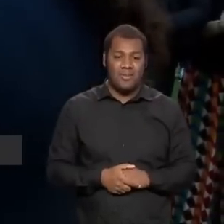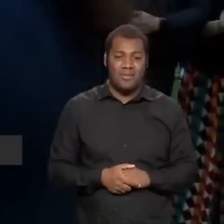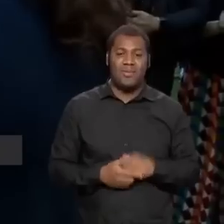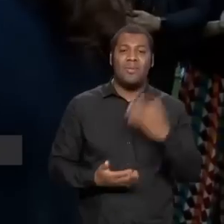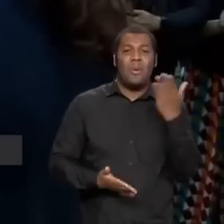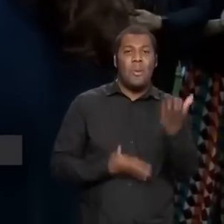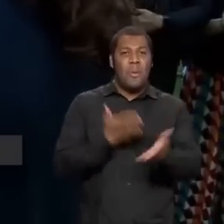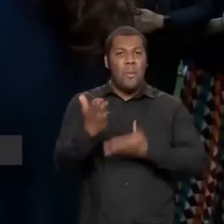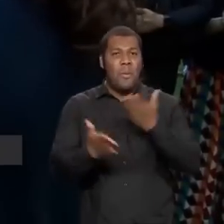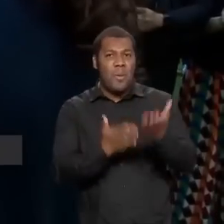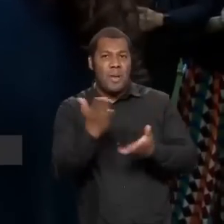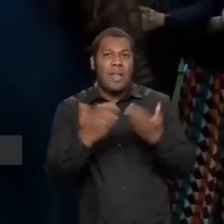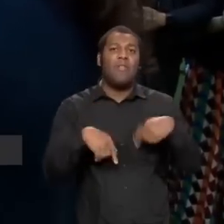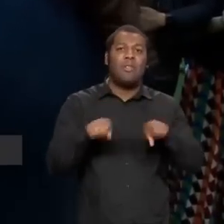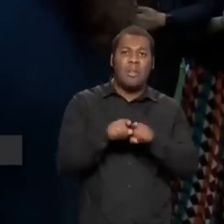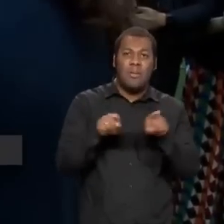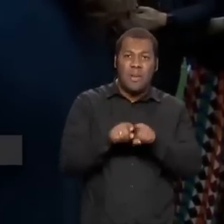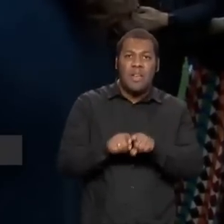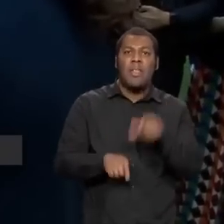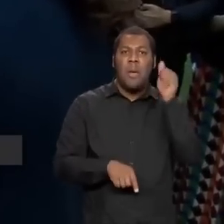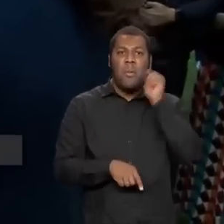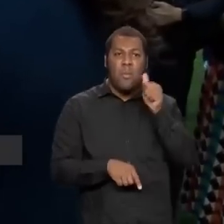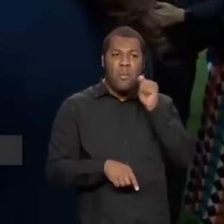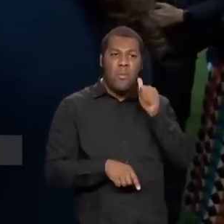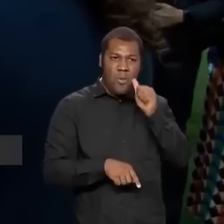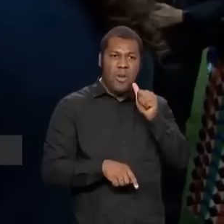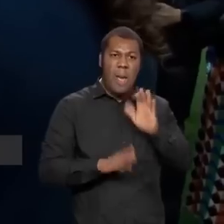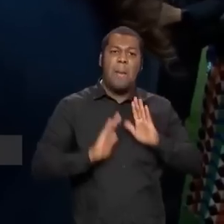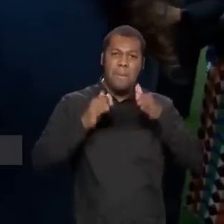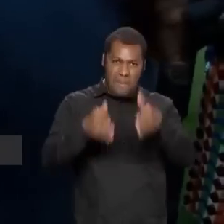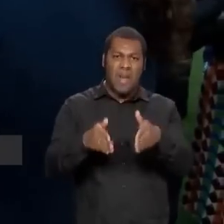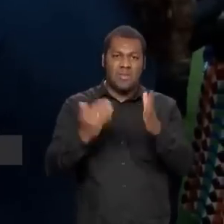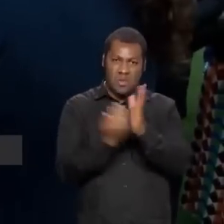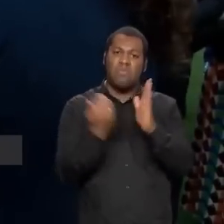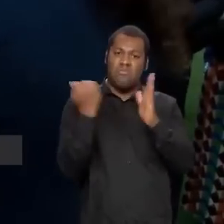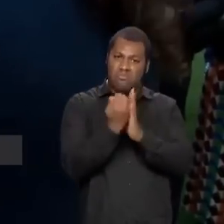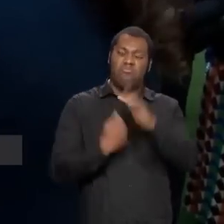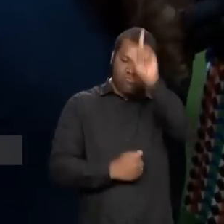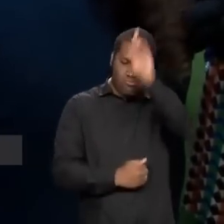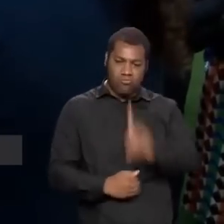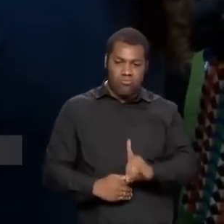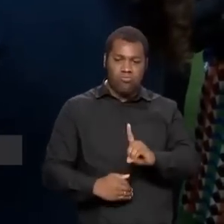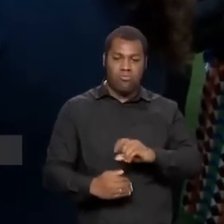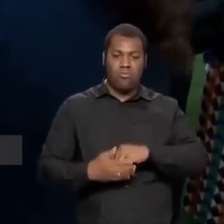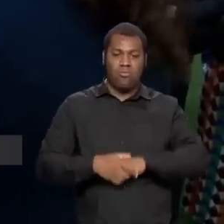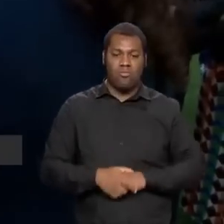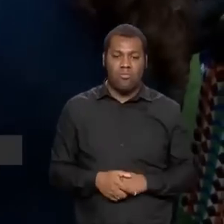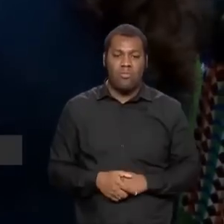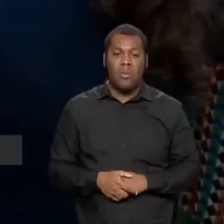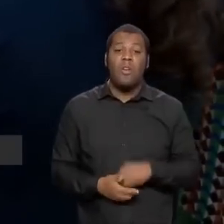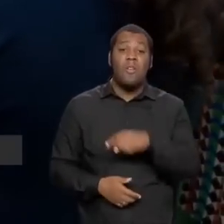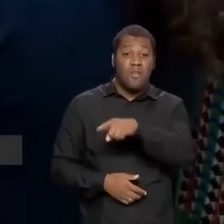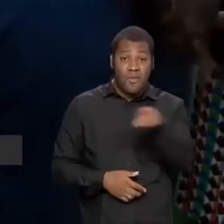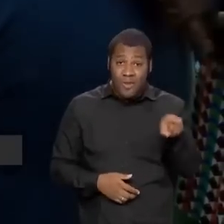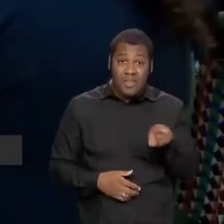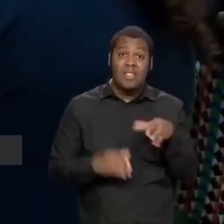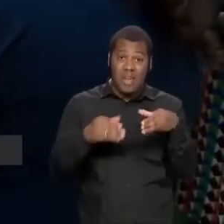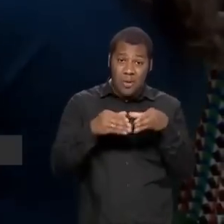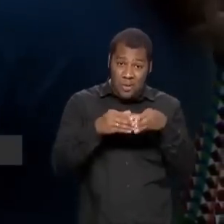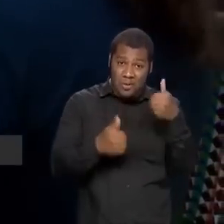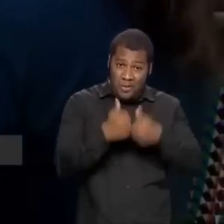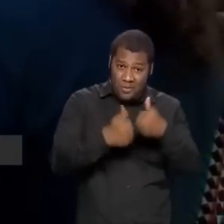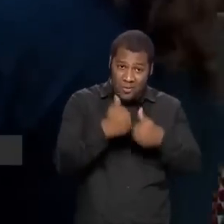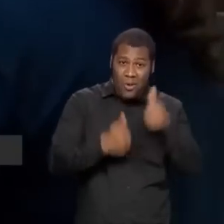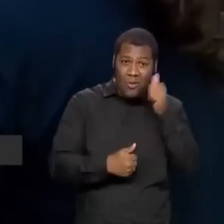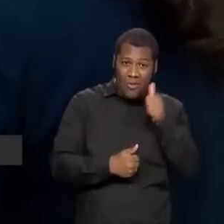e espaços ampliados para a participação de vocês. Daqui a pouco, né, daqui a pouco não, porque vocês são bem novinhas, mas num tempo